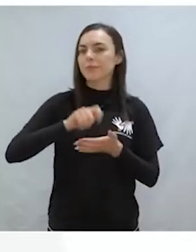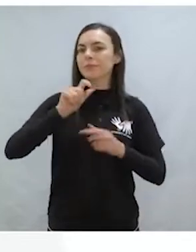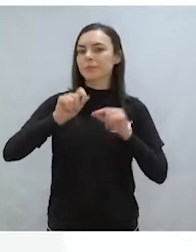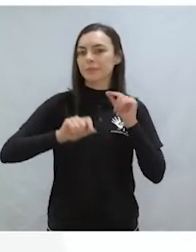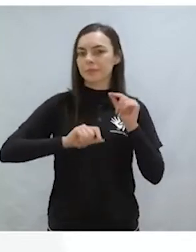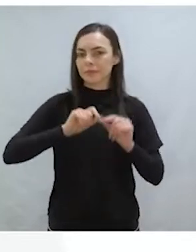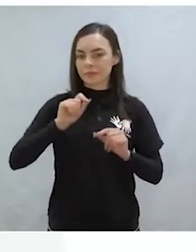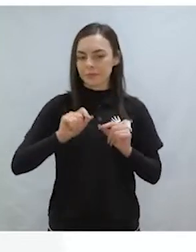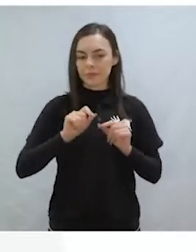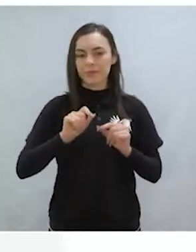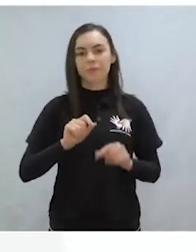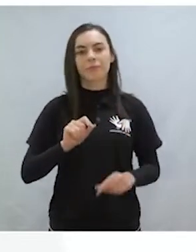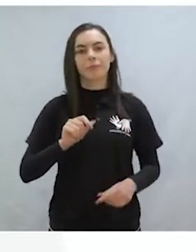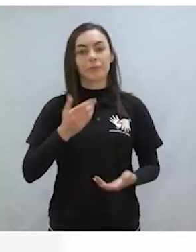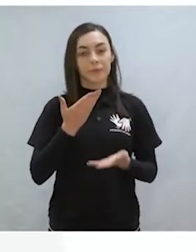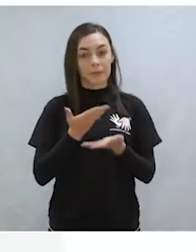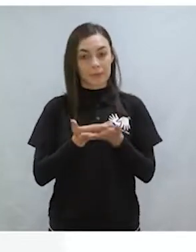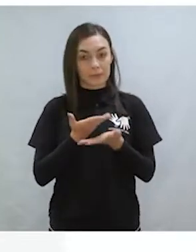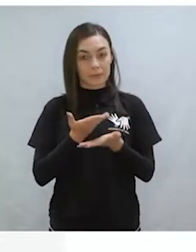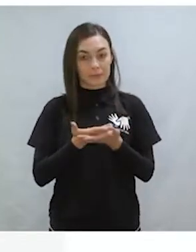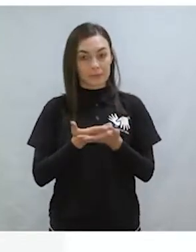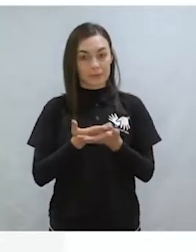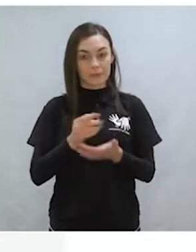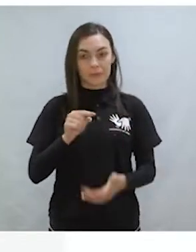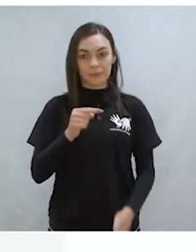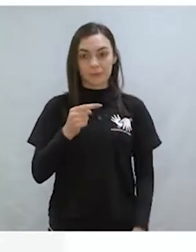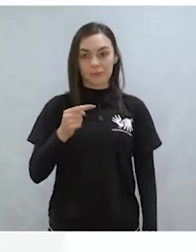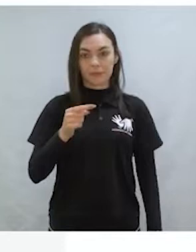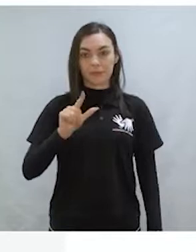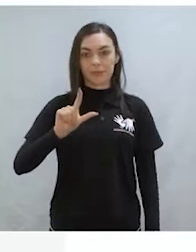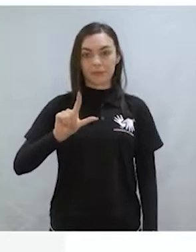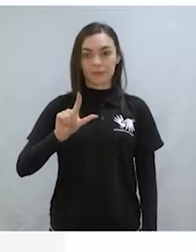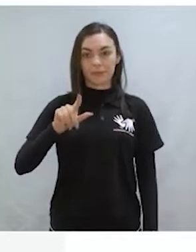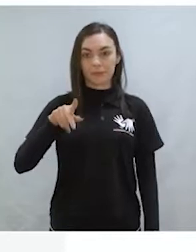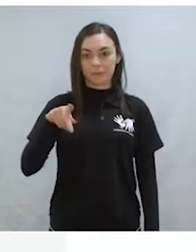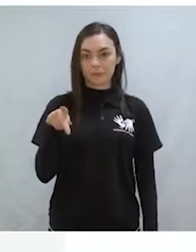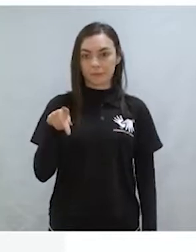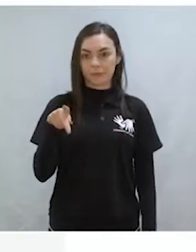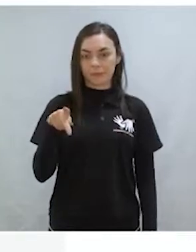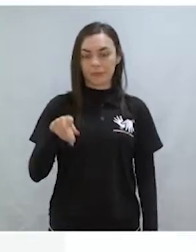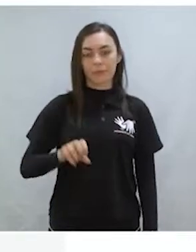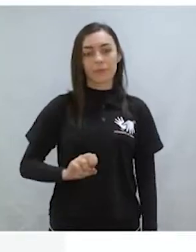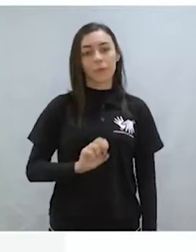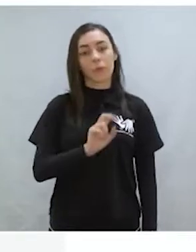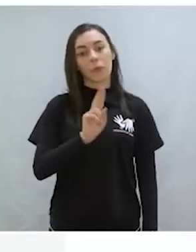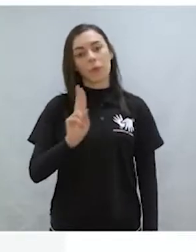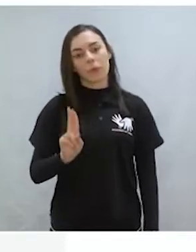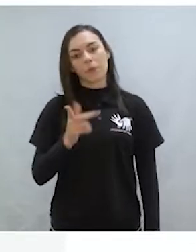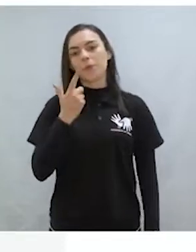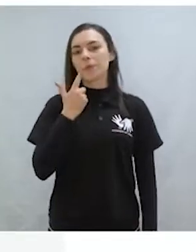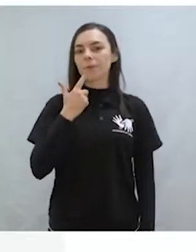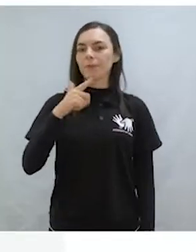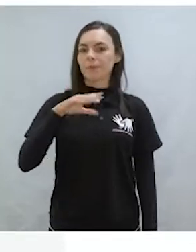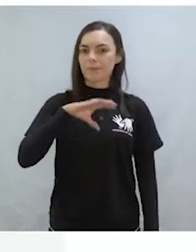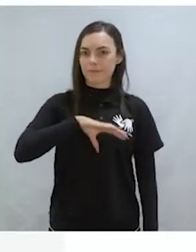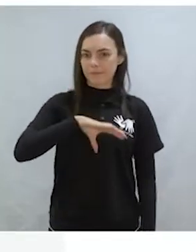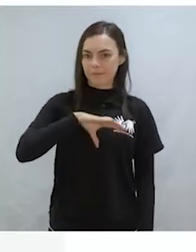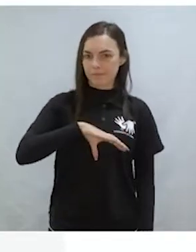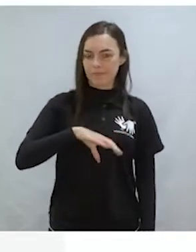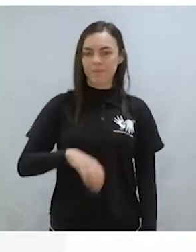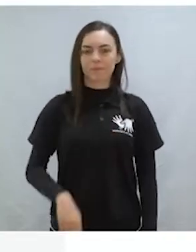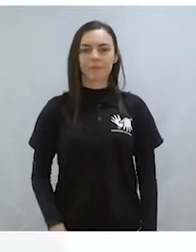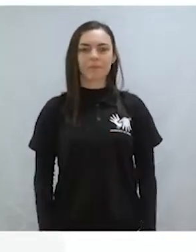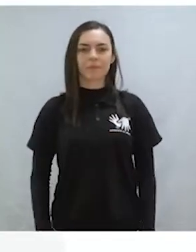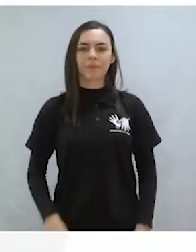você começa a escrever. Escreve aula traço LP ou